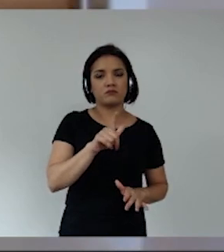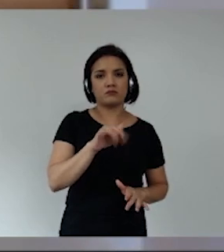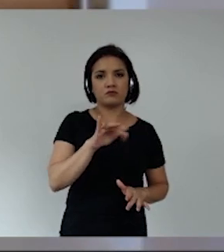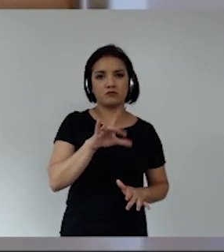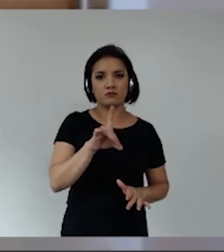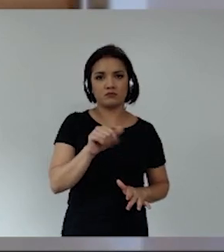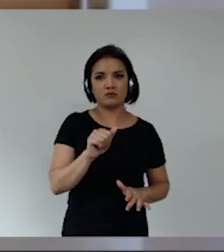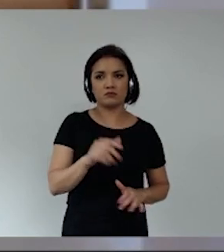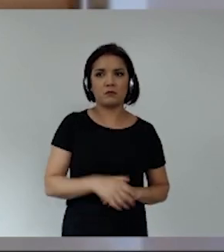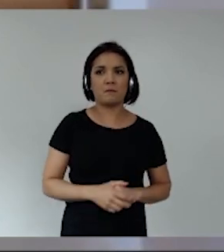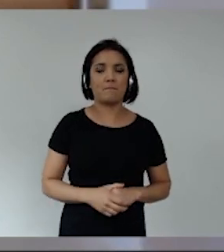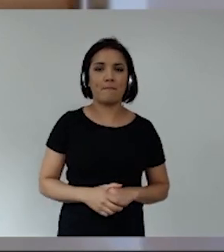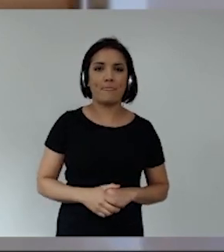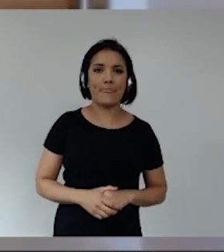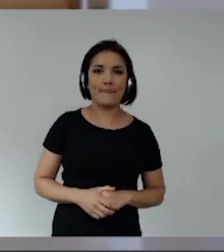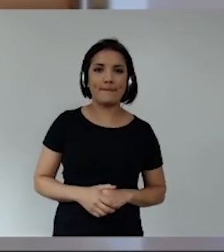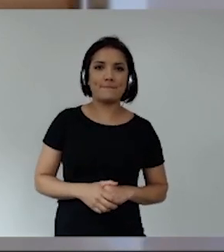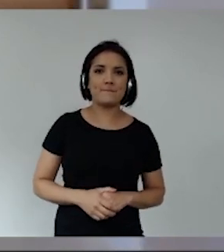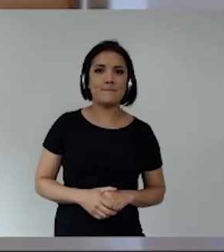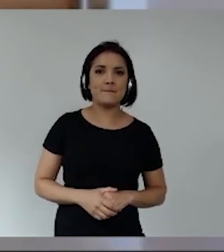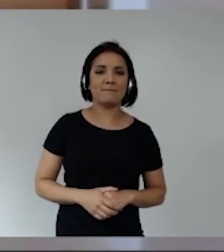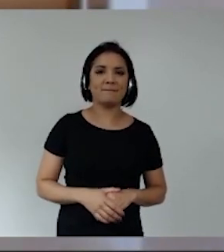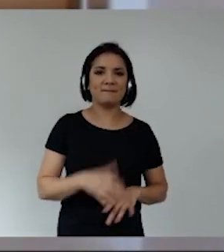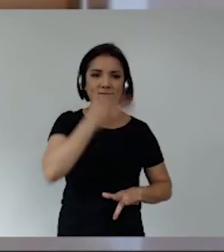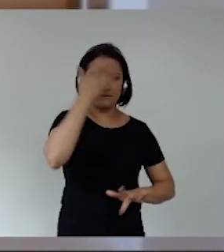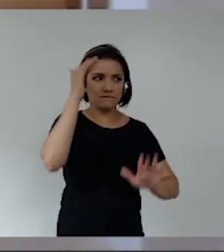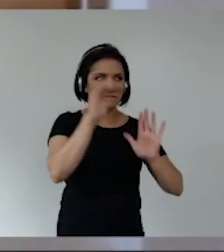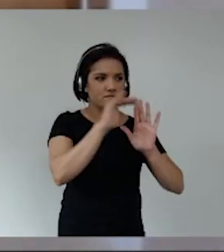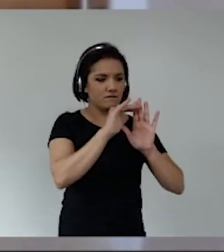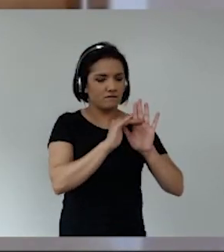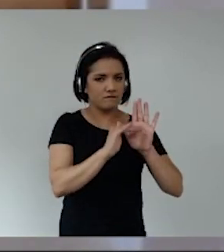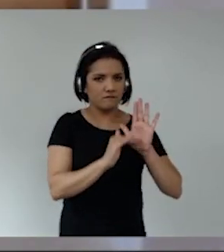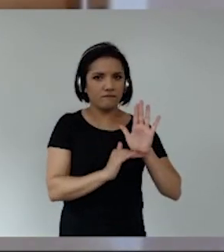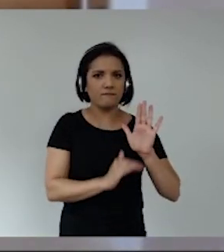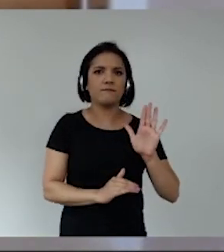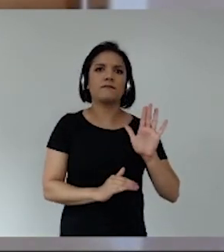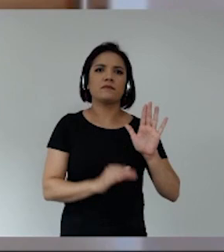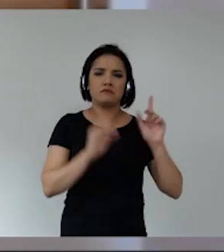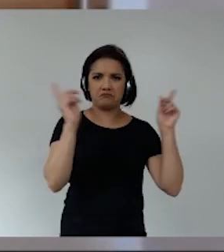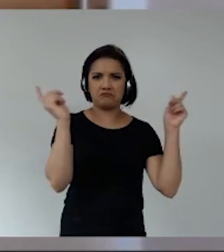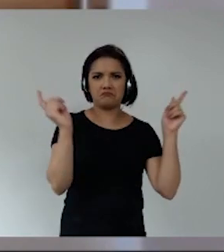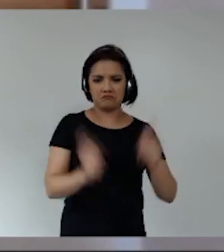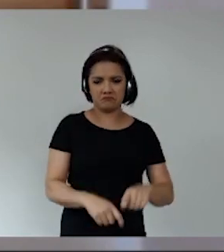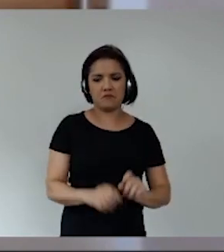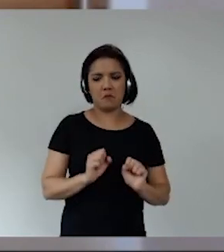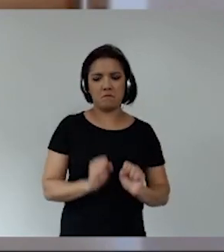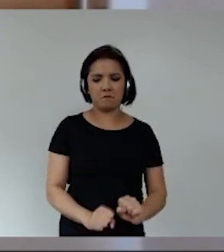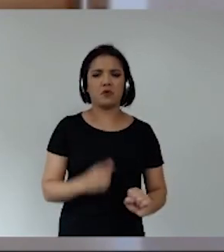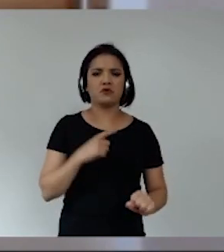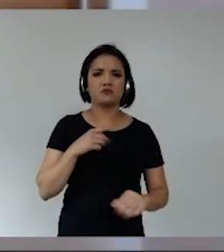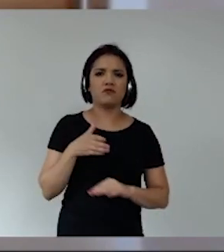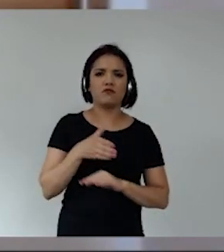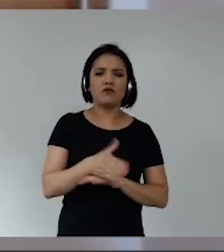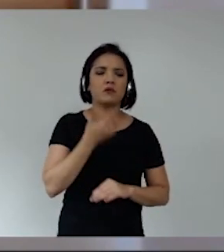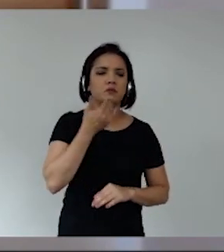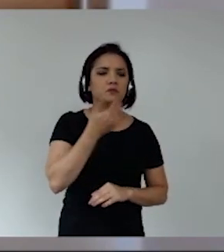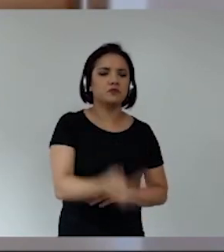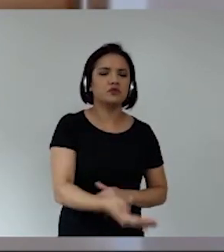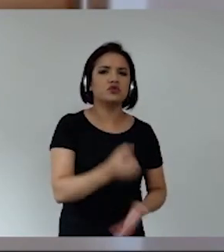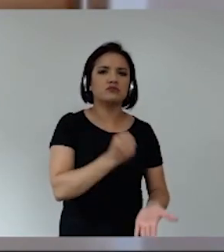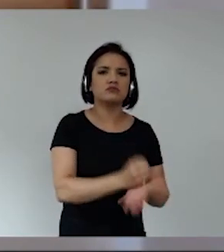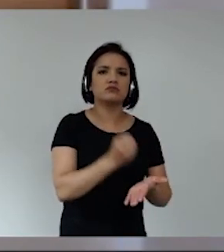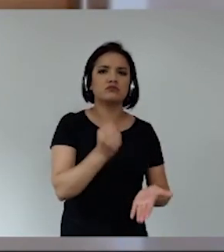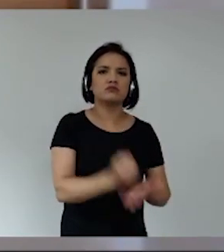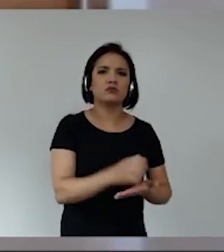pessoas listadas que podem, né, a pessoa natural capaz, ela vai protocolar o pedido de